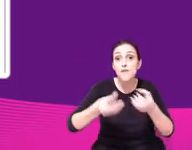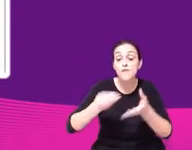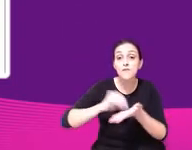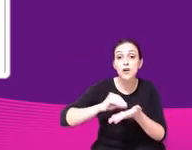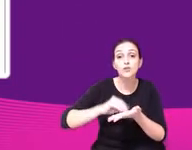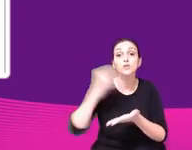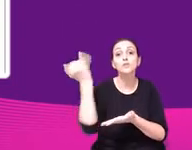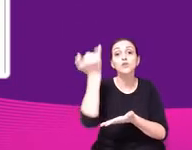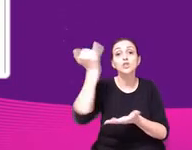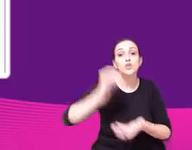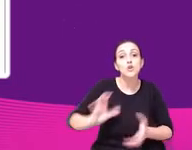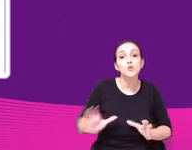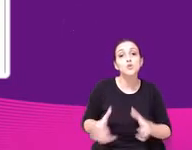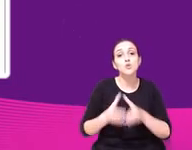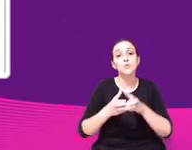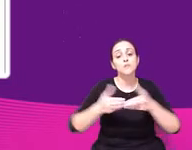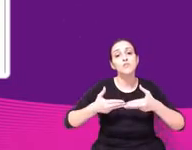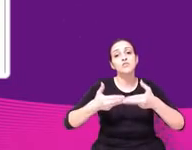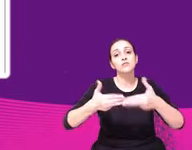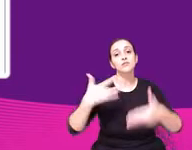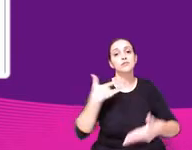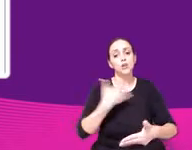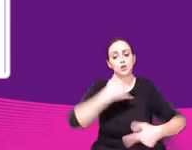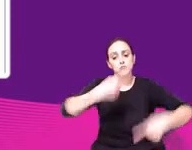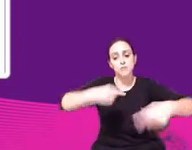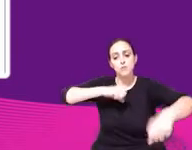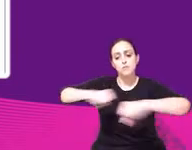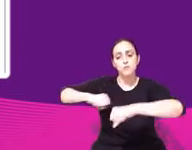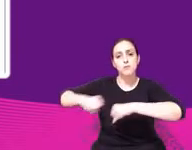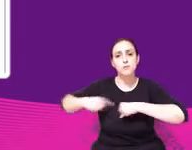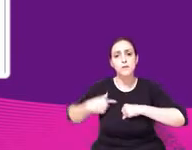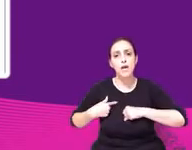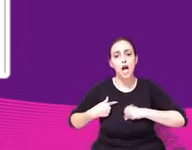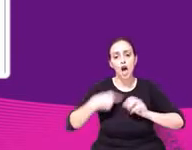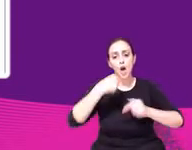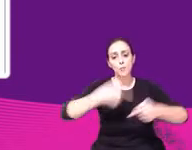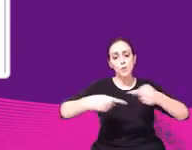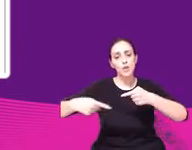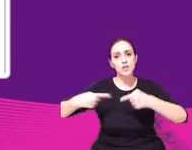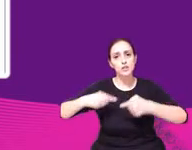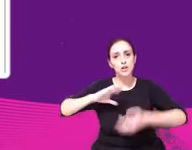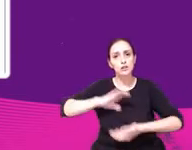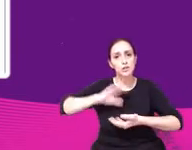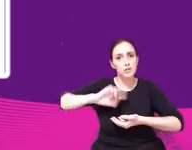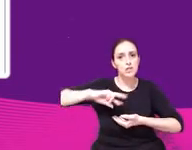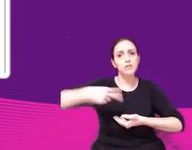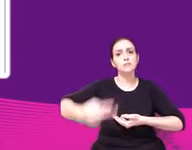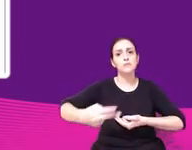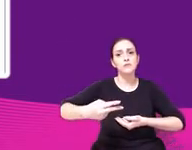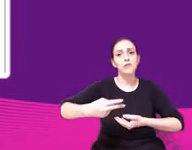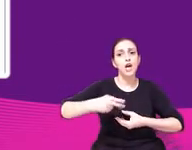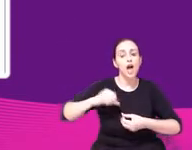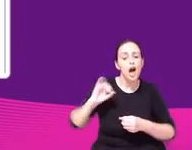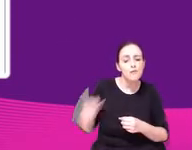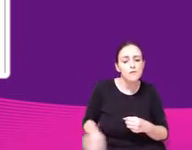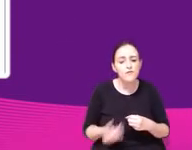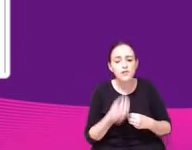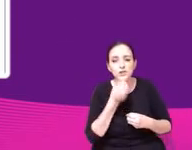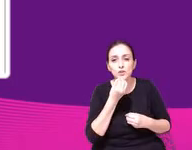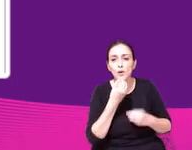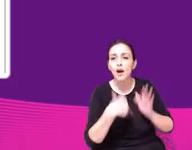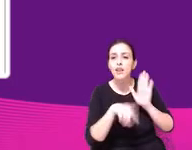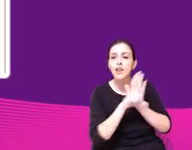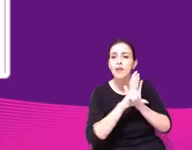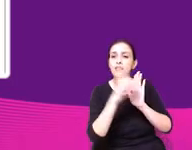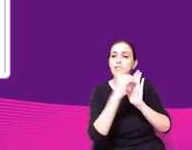que o grupo do Ministério da Saúde, que estava discutindo a política de transplante, aproveitou essa modificação na lei e no decreto que regulamentou a lei,